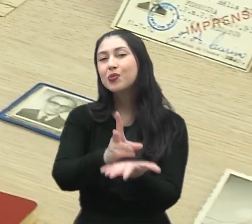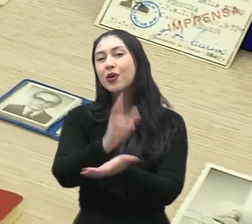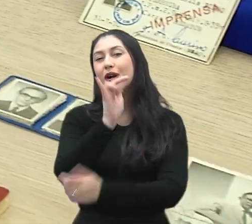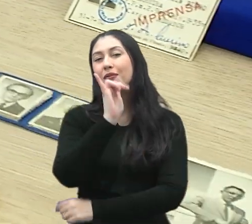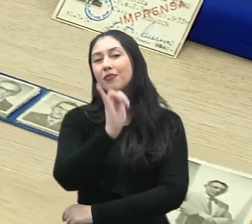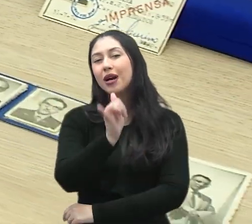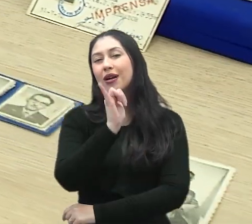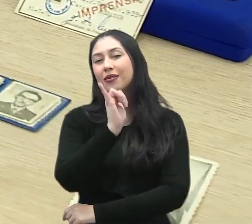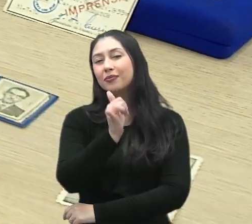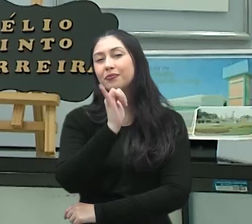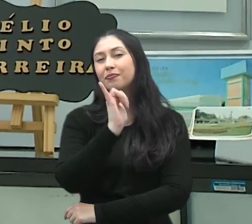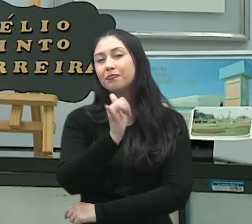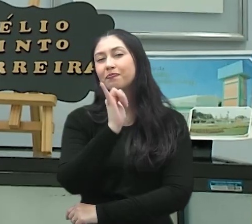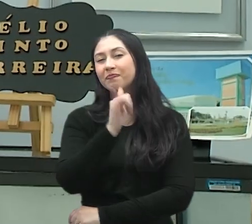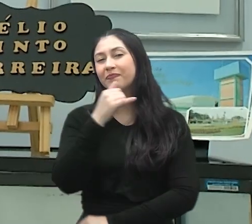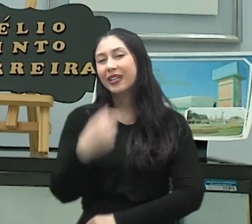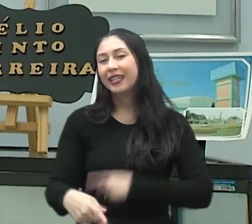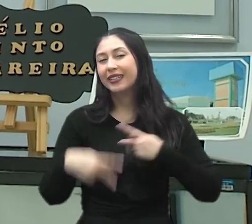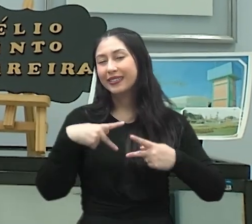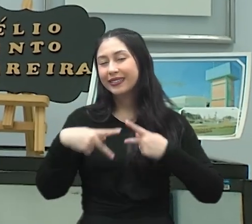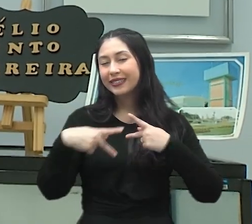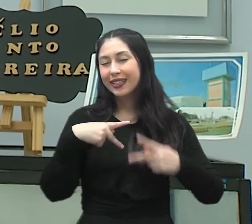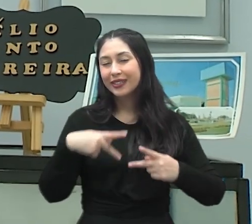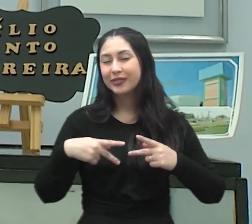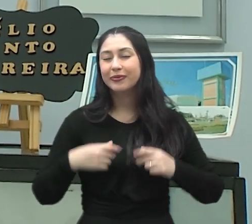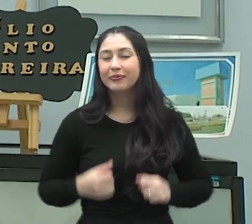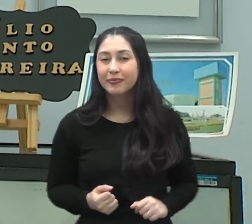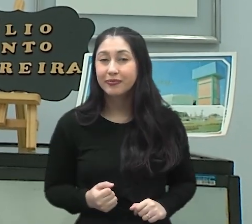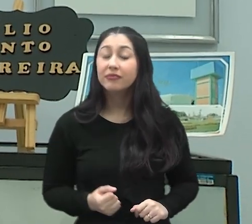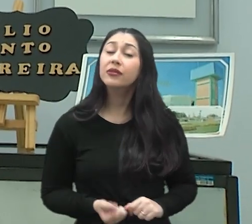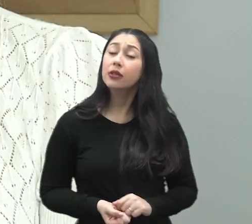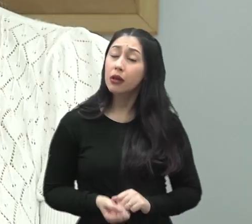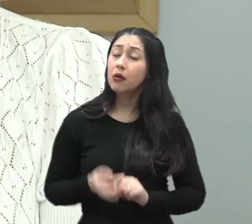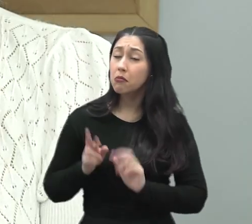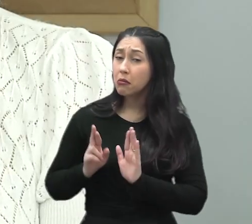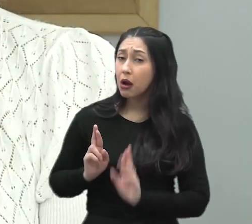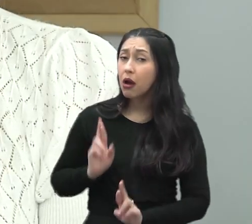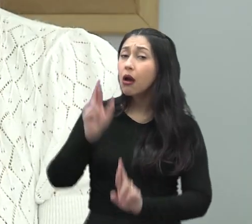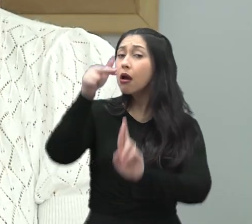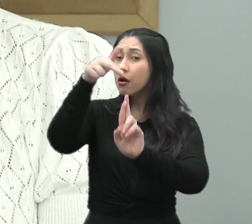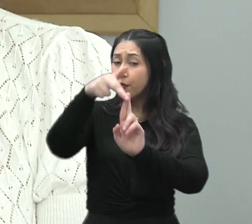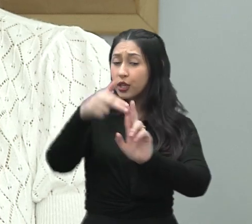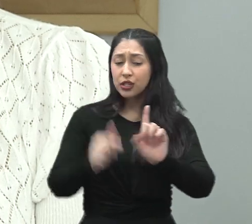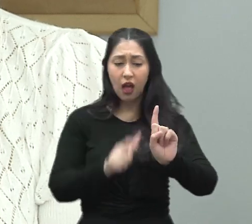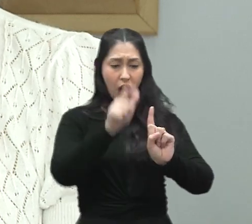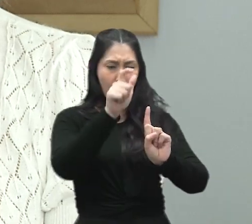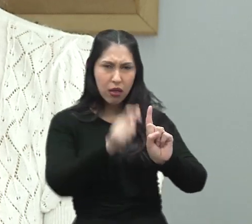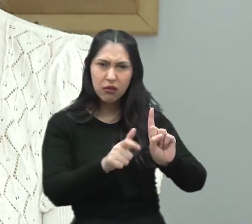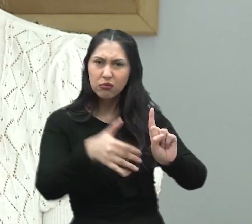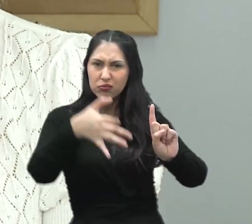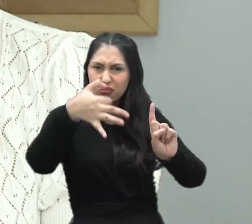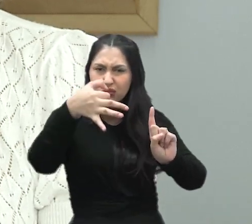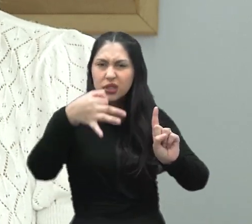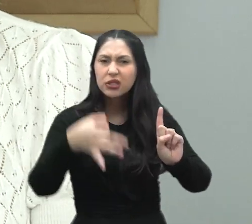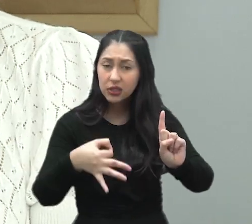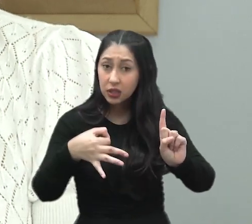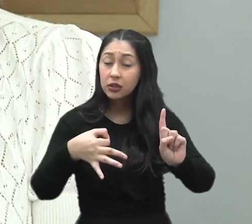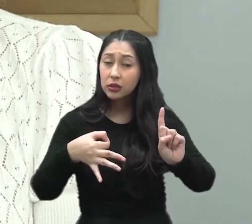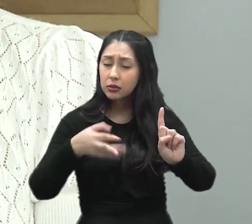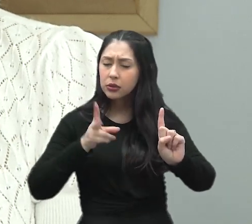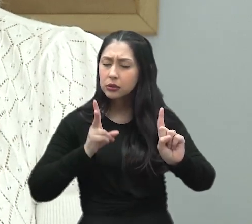segue presente nas palavras que ecoam discretas pela cidade que tanto amou. Eu acho que é um bom exemplo, porque ele sempre foi uma pessoa muito